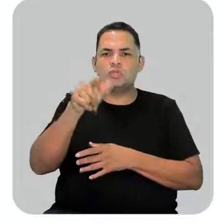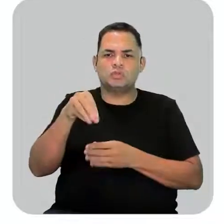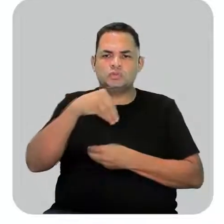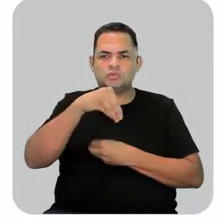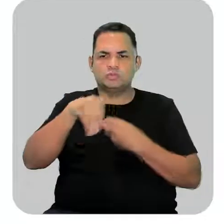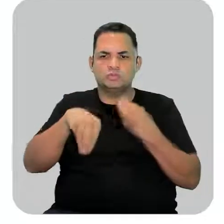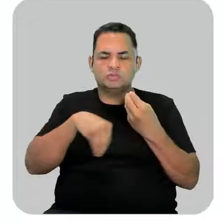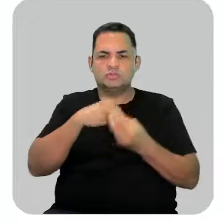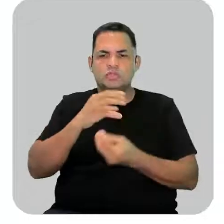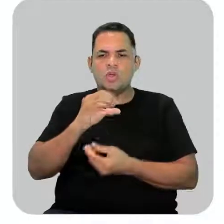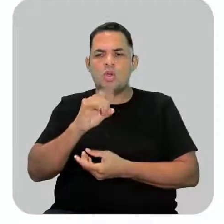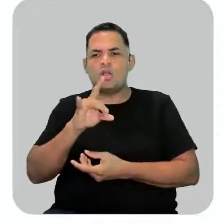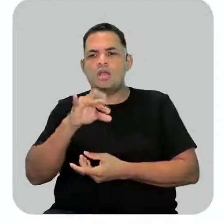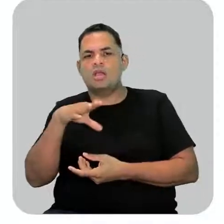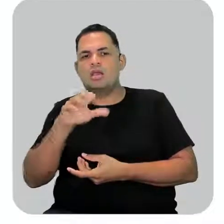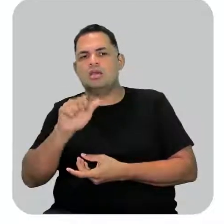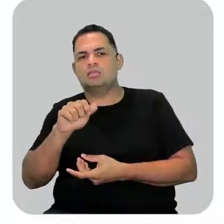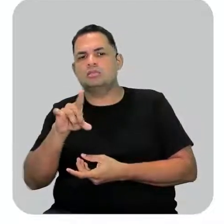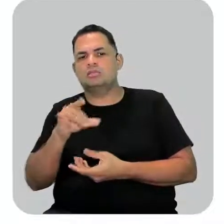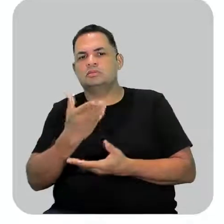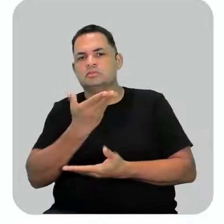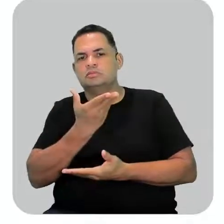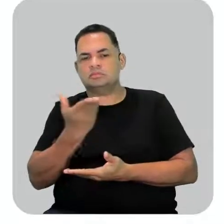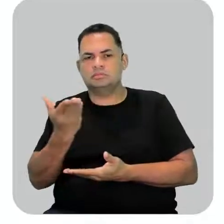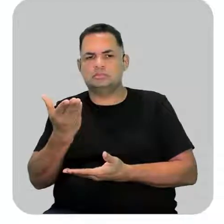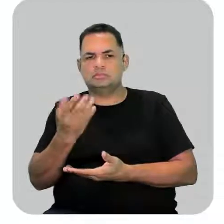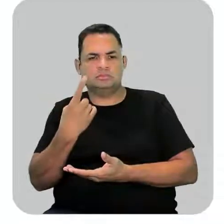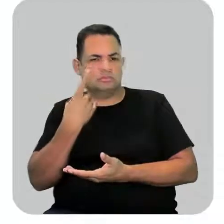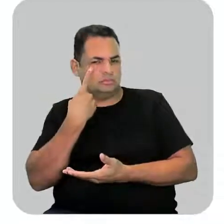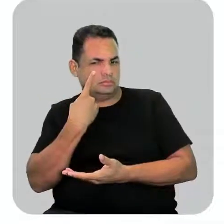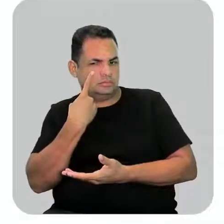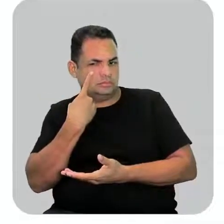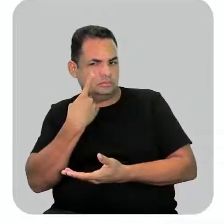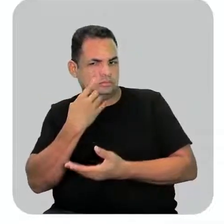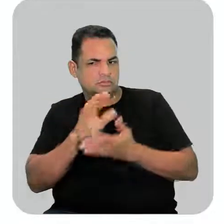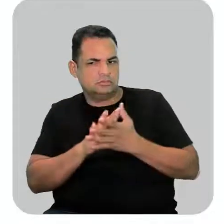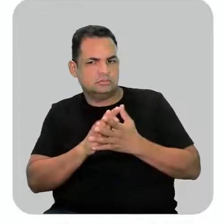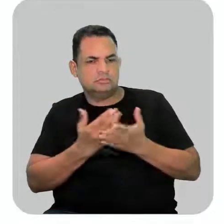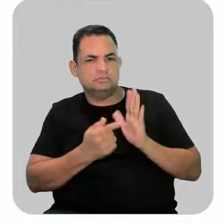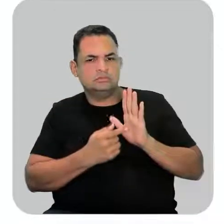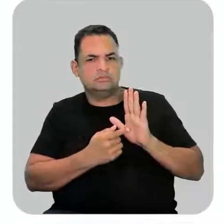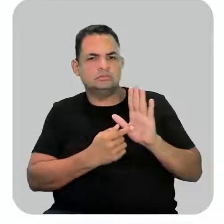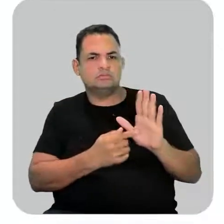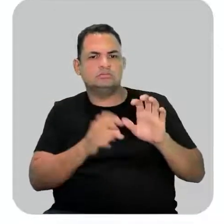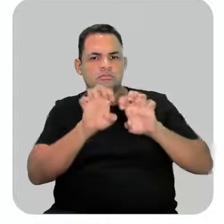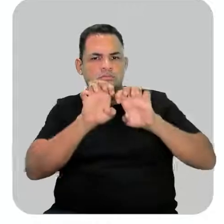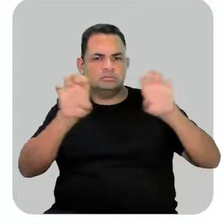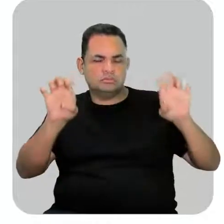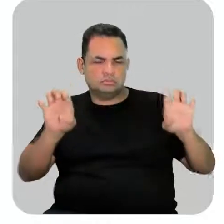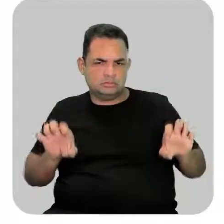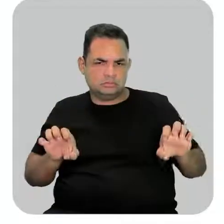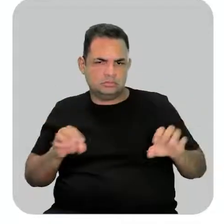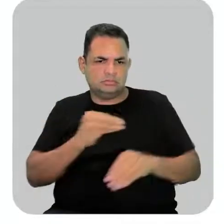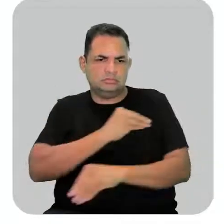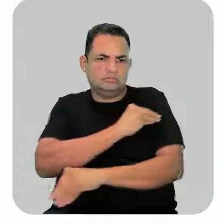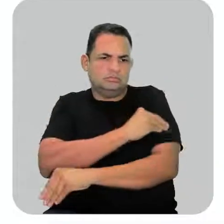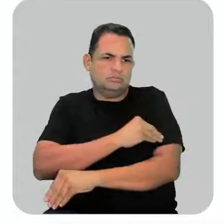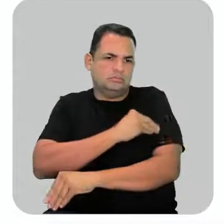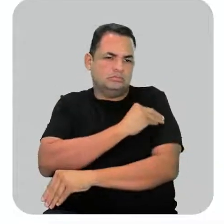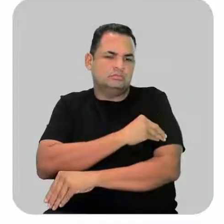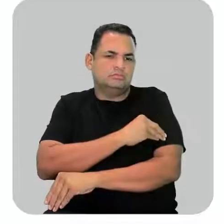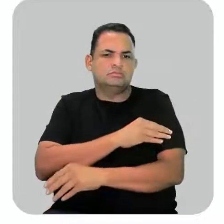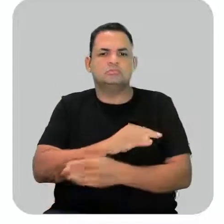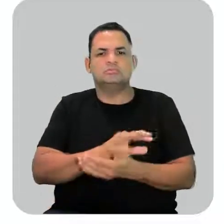de outros compostos orgânicos. Observe a representação da estrutura de um álcool.